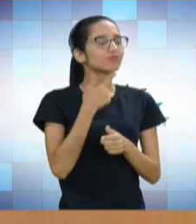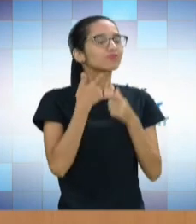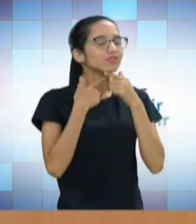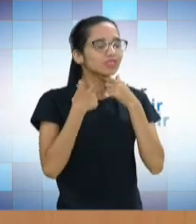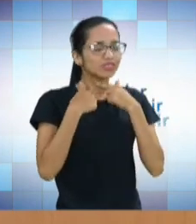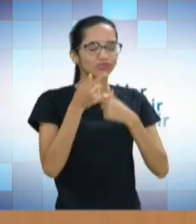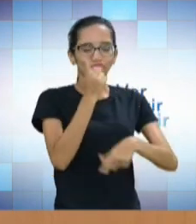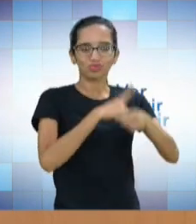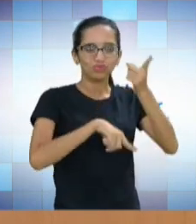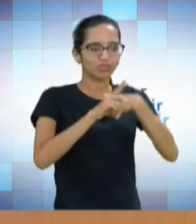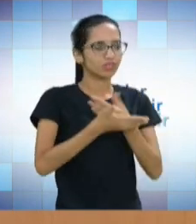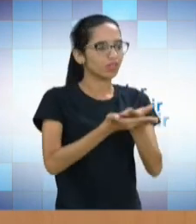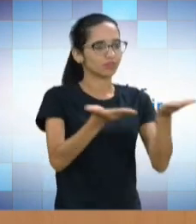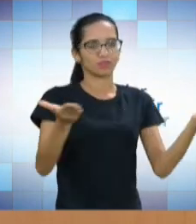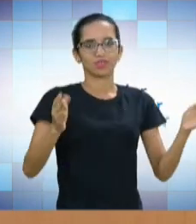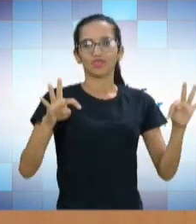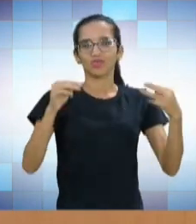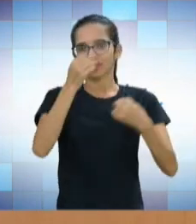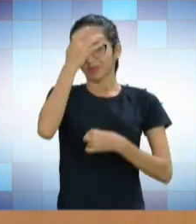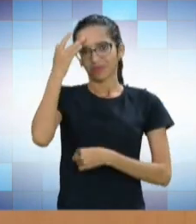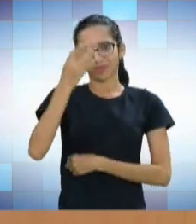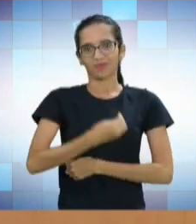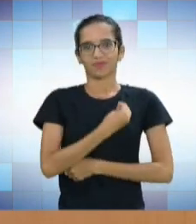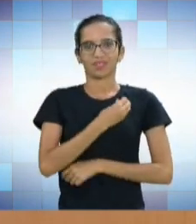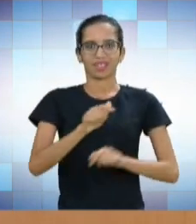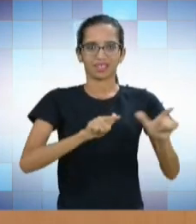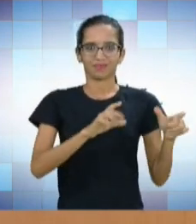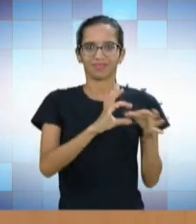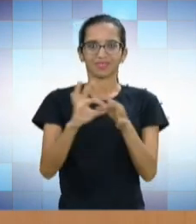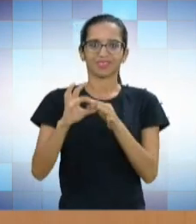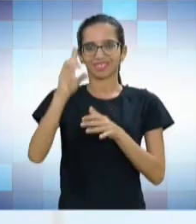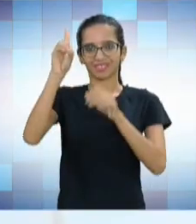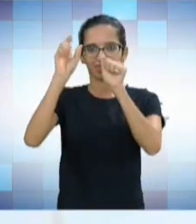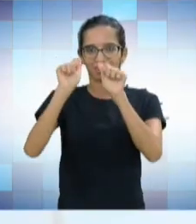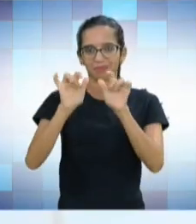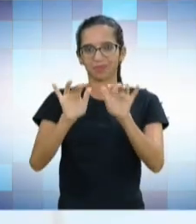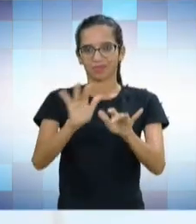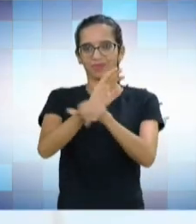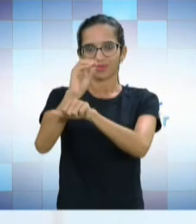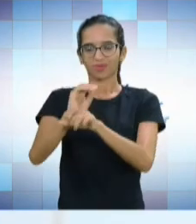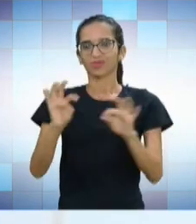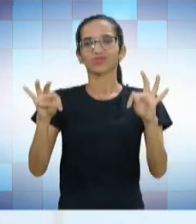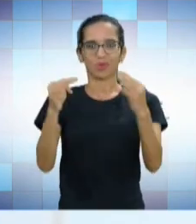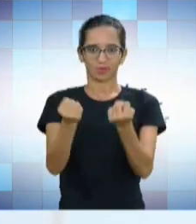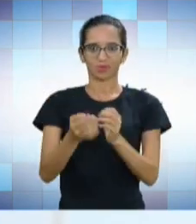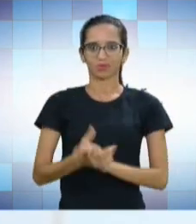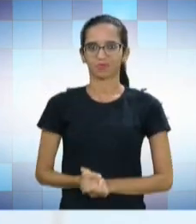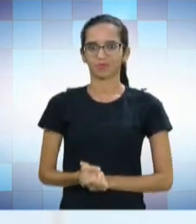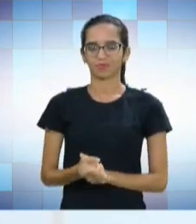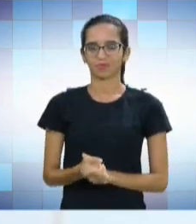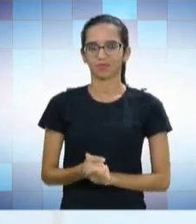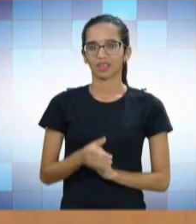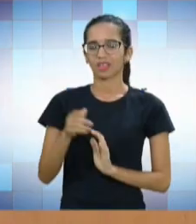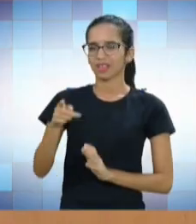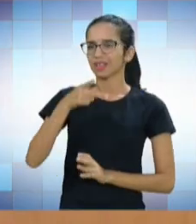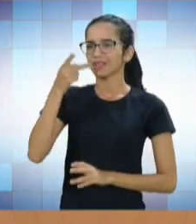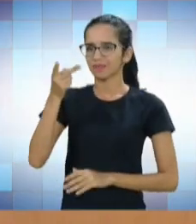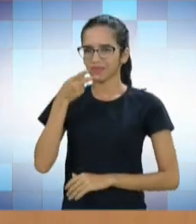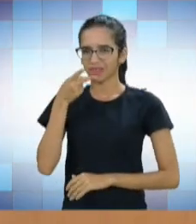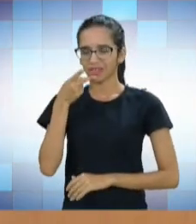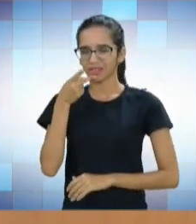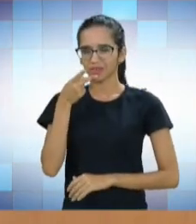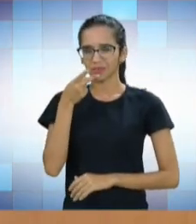desejo muito sucesso o seu programa e todas as pessoas que estão aqui trabalhando em conjunto que deus abençoe e proteja todos vocês e quando o